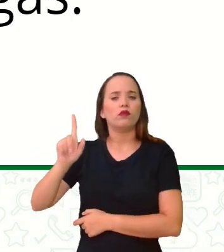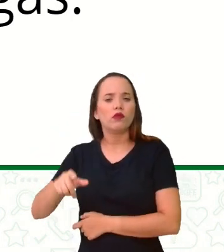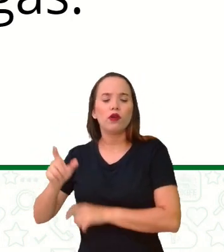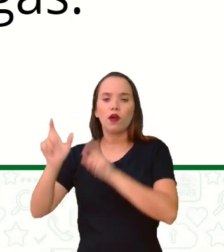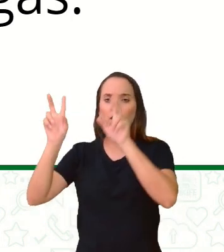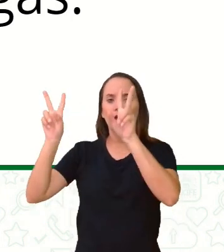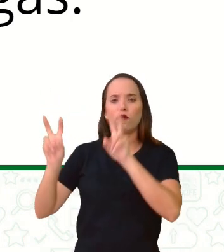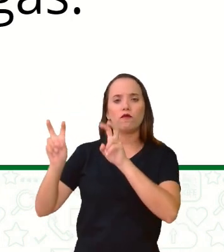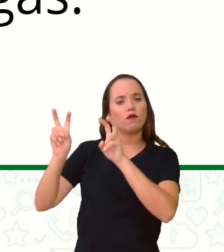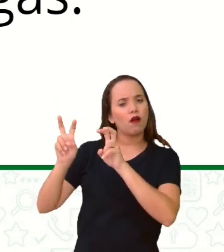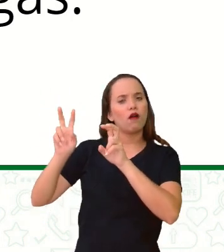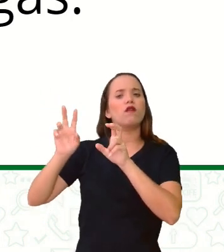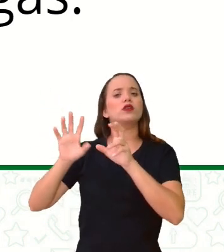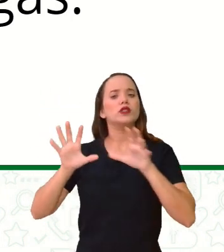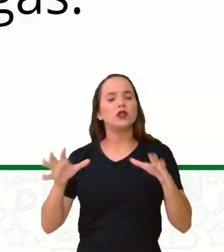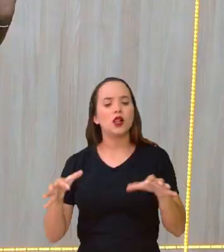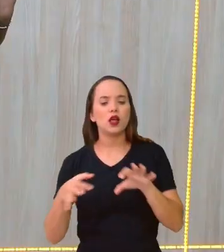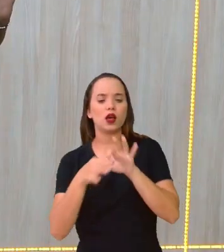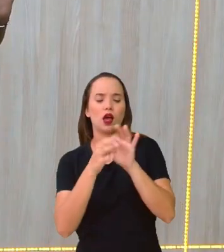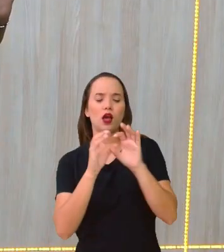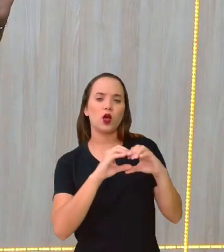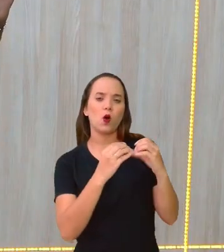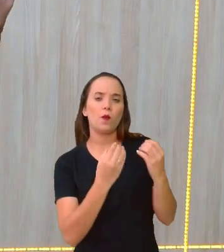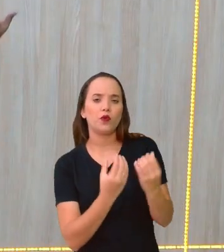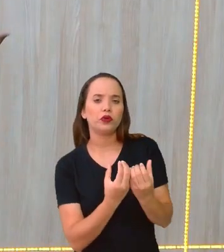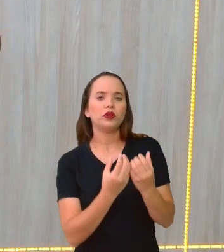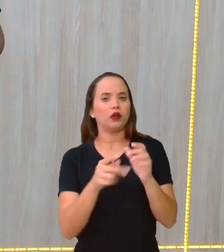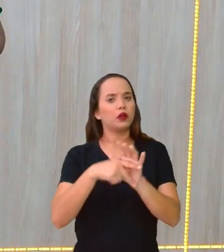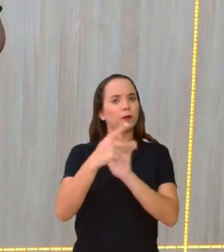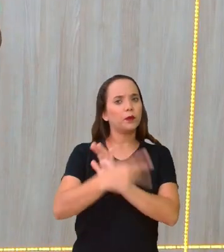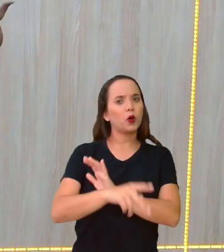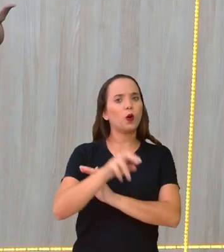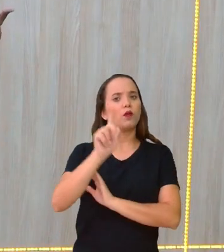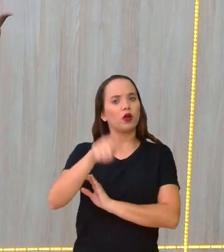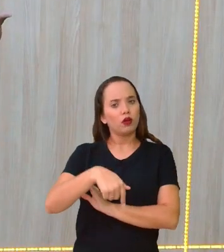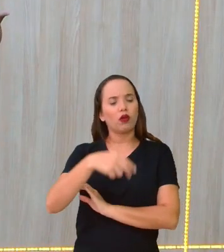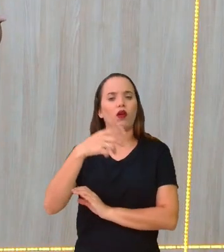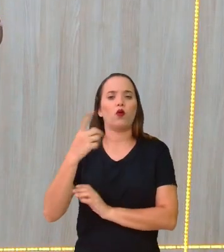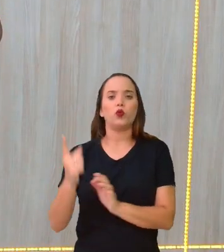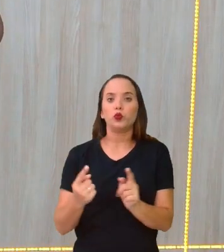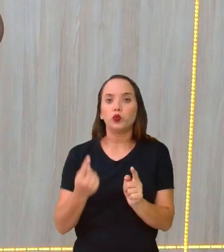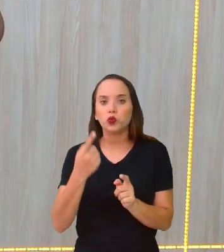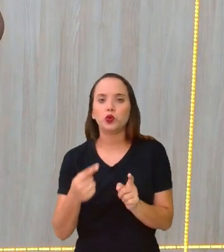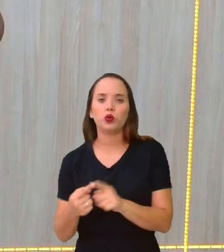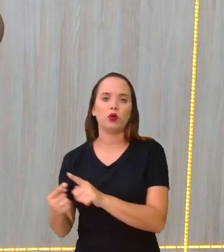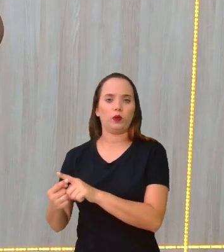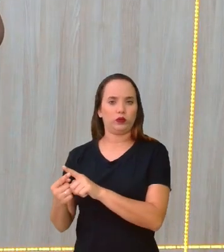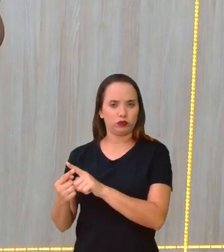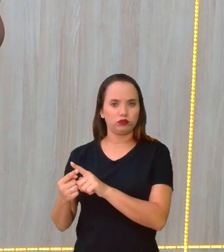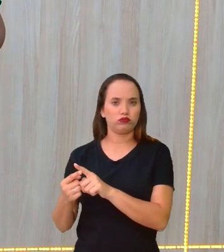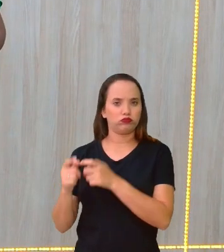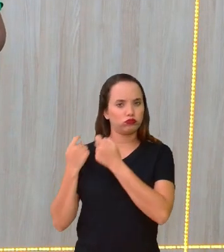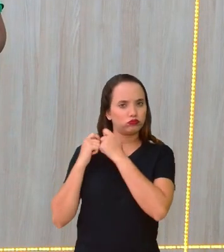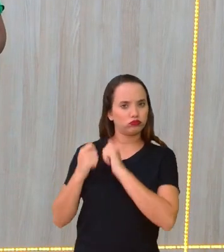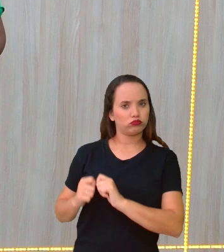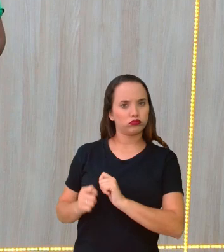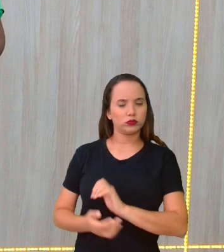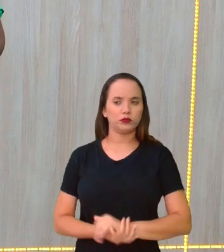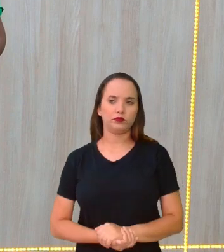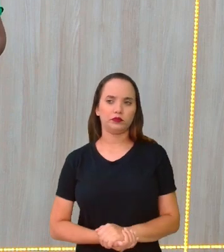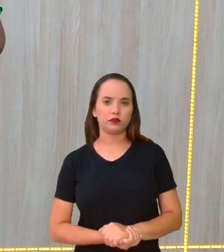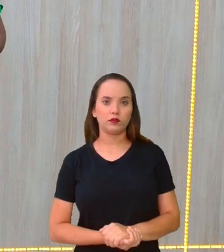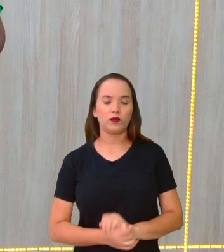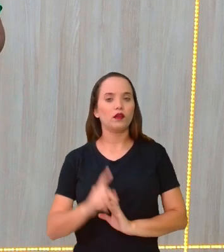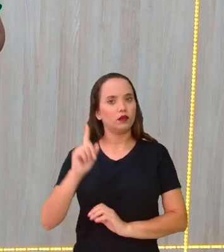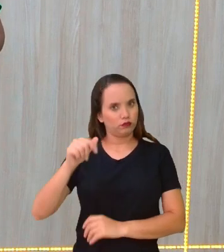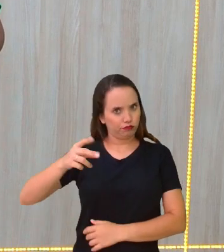à comunidade, à área originária desse estilo, dessa maneira de fazer a trança. Elas